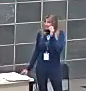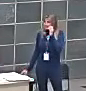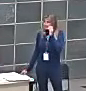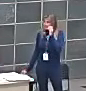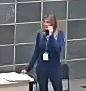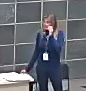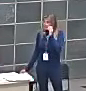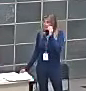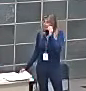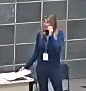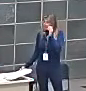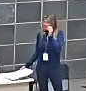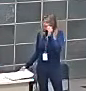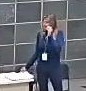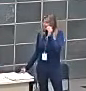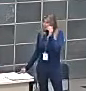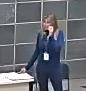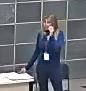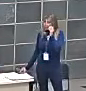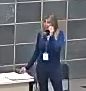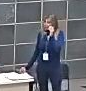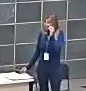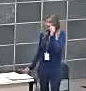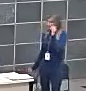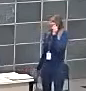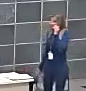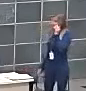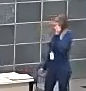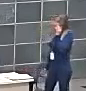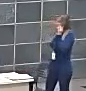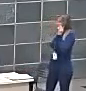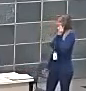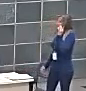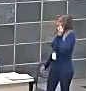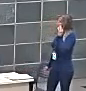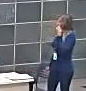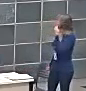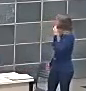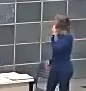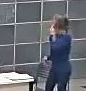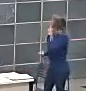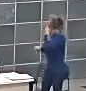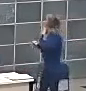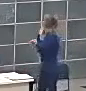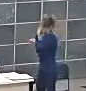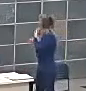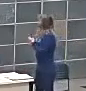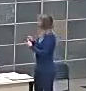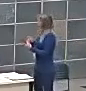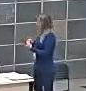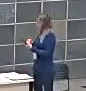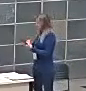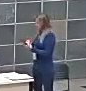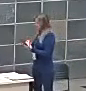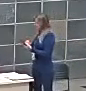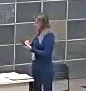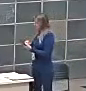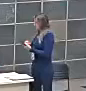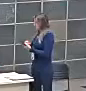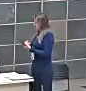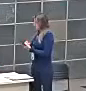que que é se sobrepõe a isso então o que que acontece o dnr Faz igual o ministério